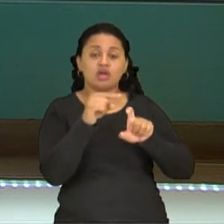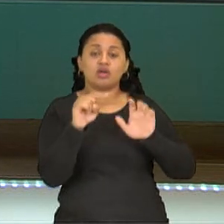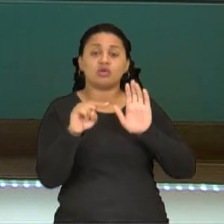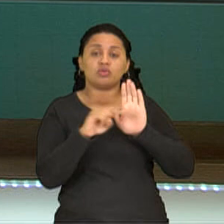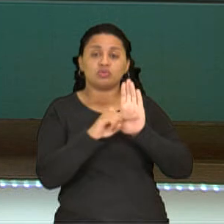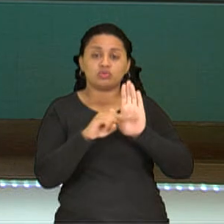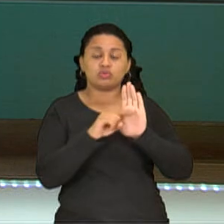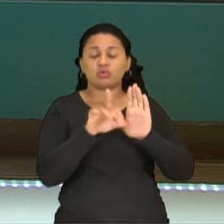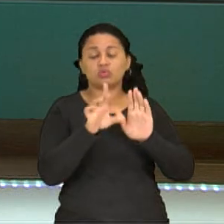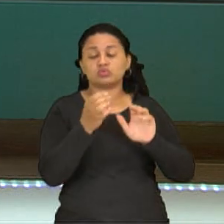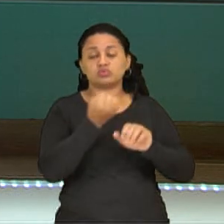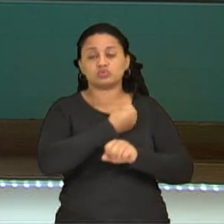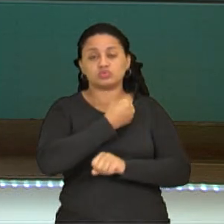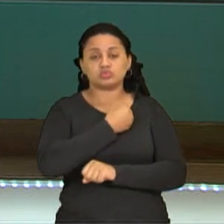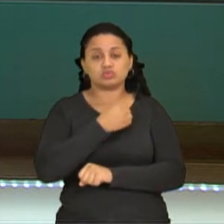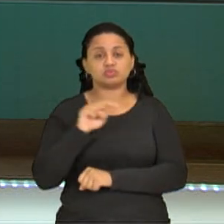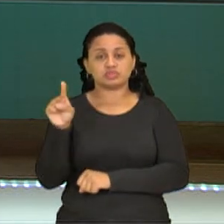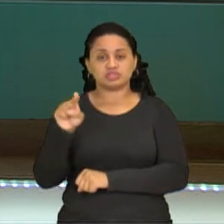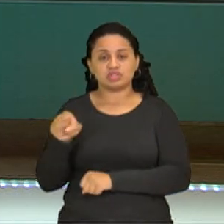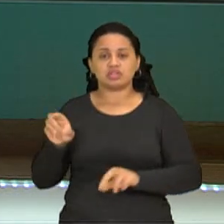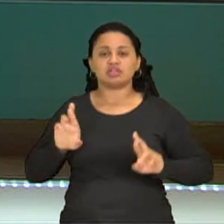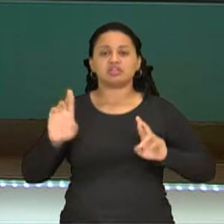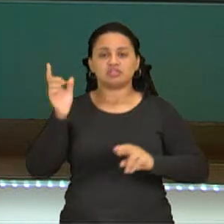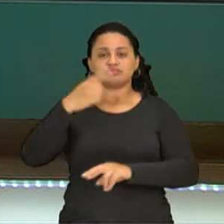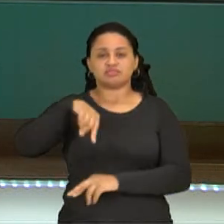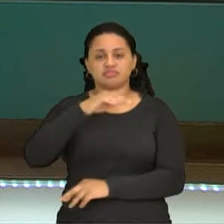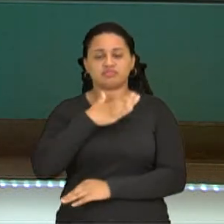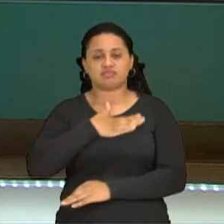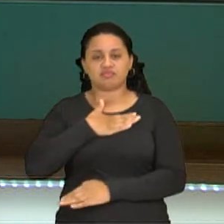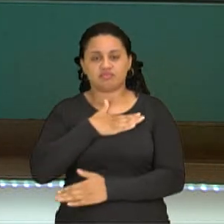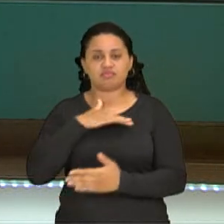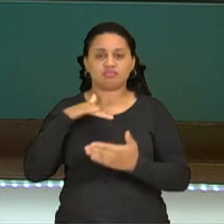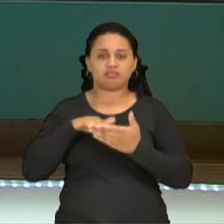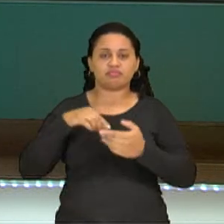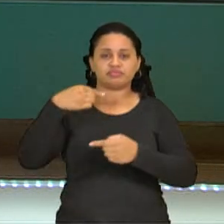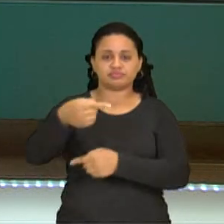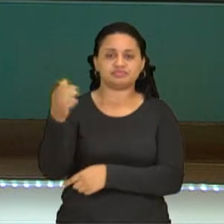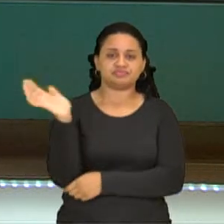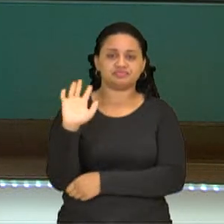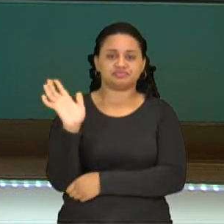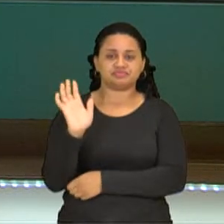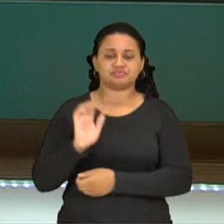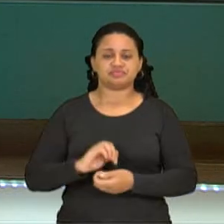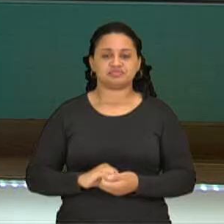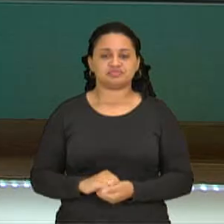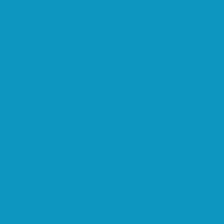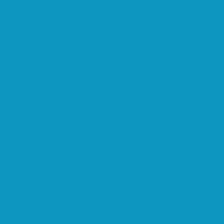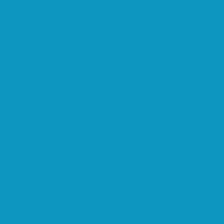números inteiros. Eu espero que vocês tenham gostado e até breve!